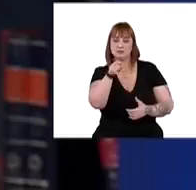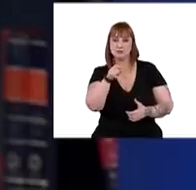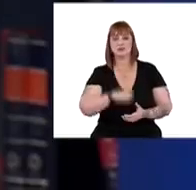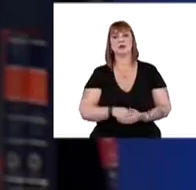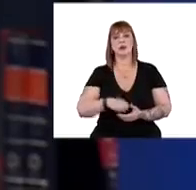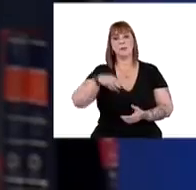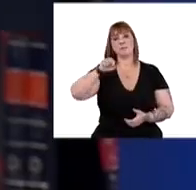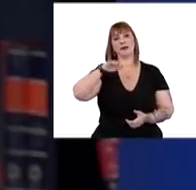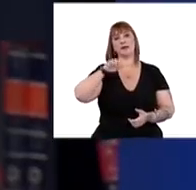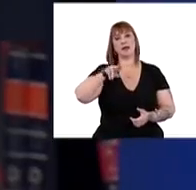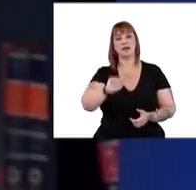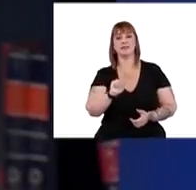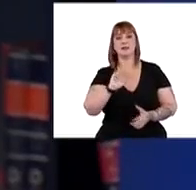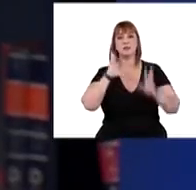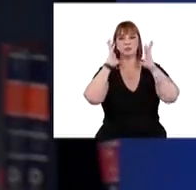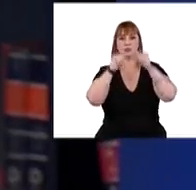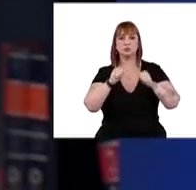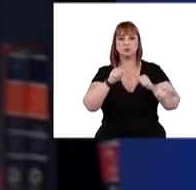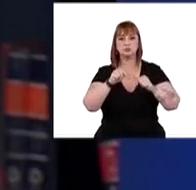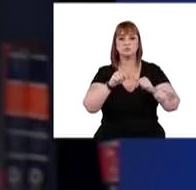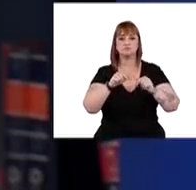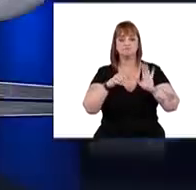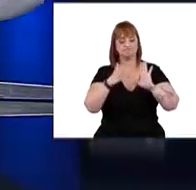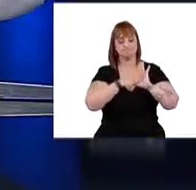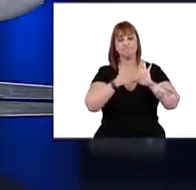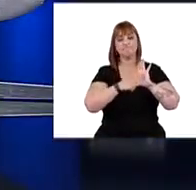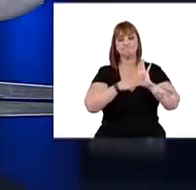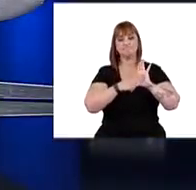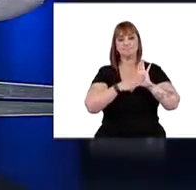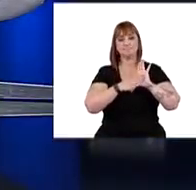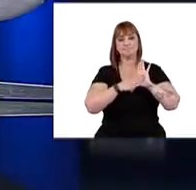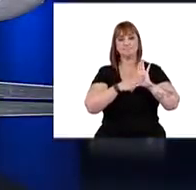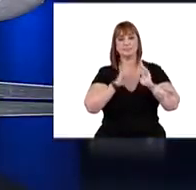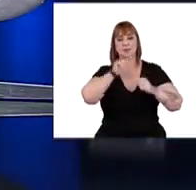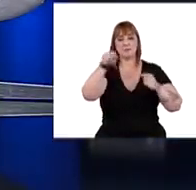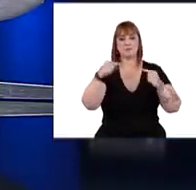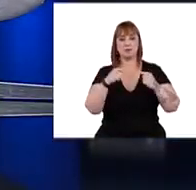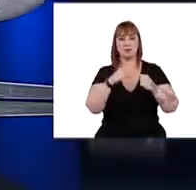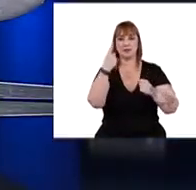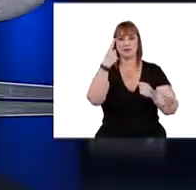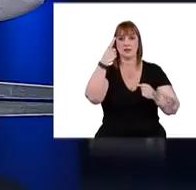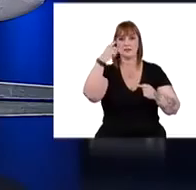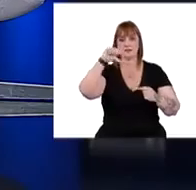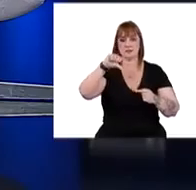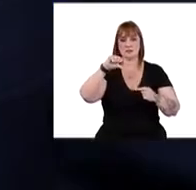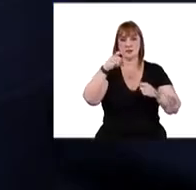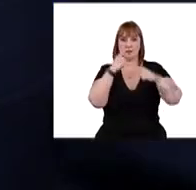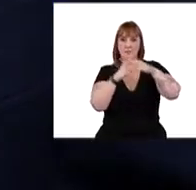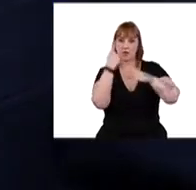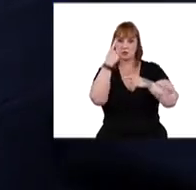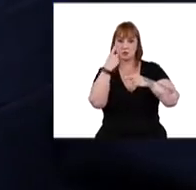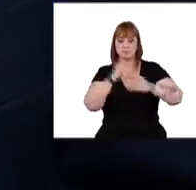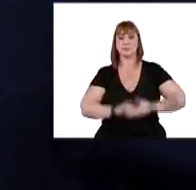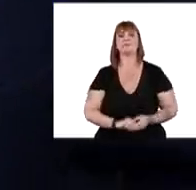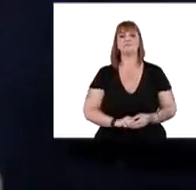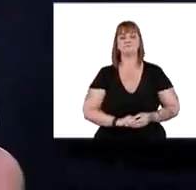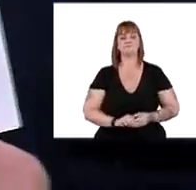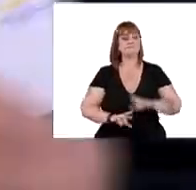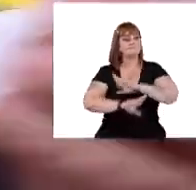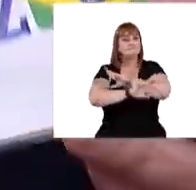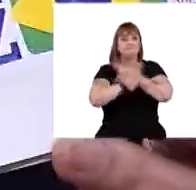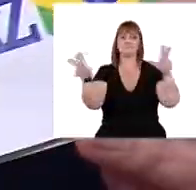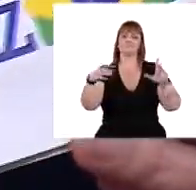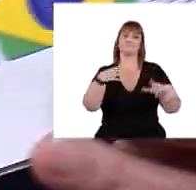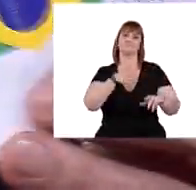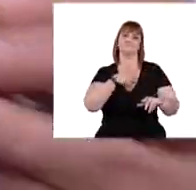Mariana, e para todos que estão aí, que este plano de metas, que é o 19 mais uma metas, é um plano inteiramente